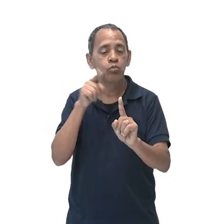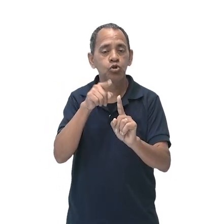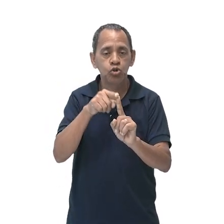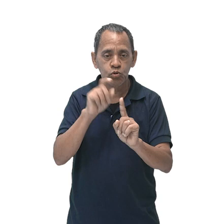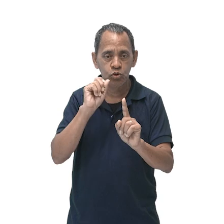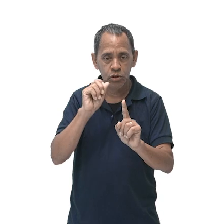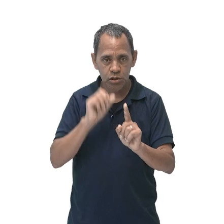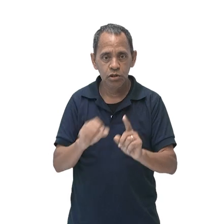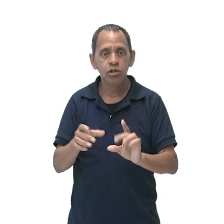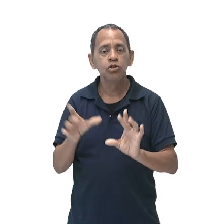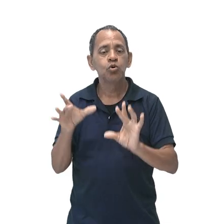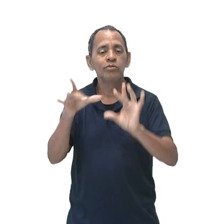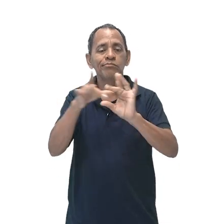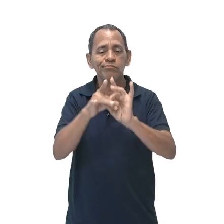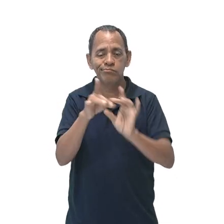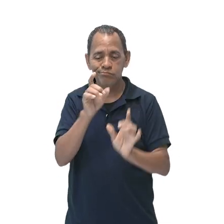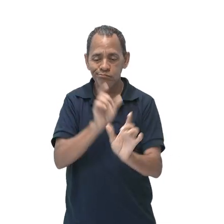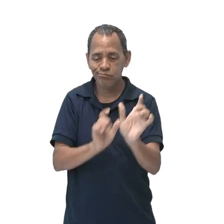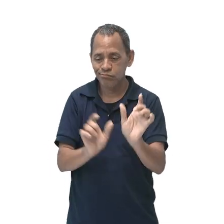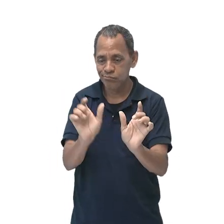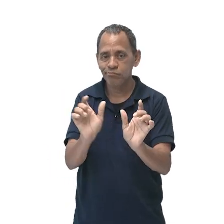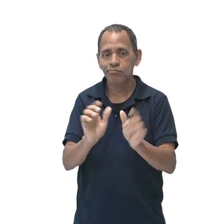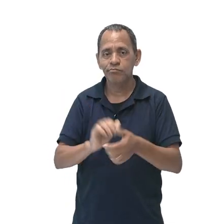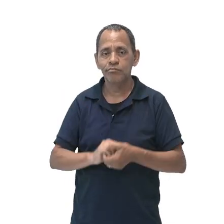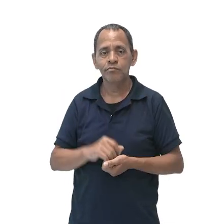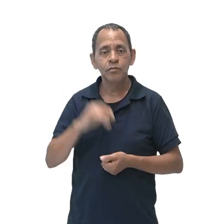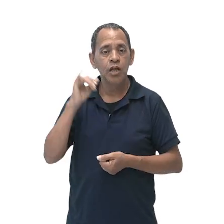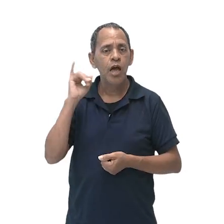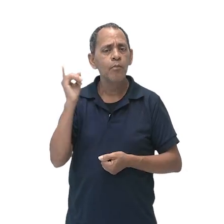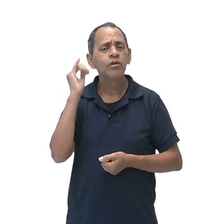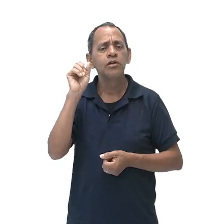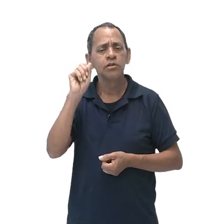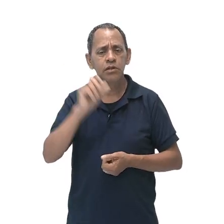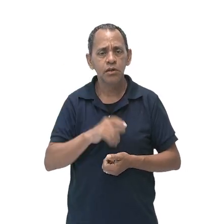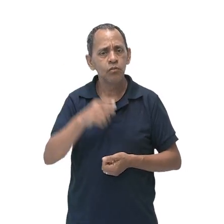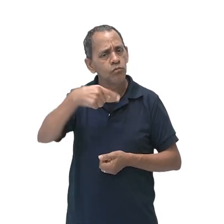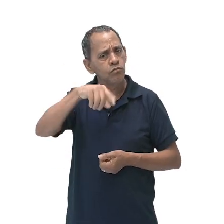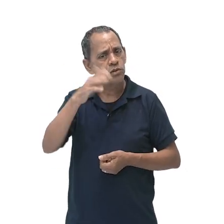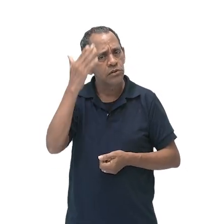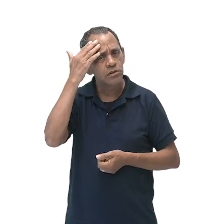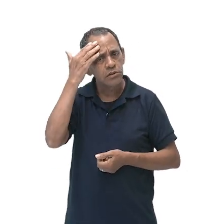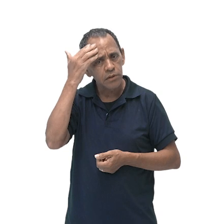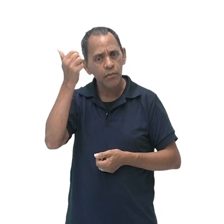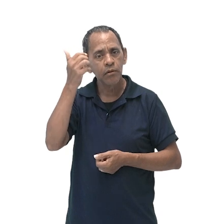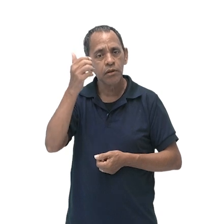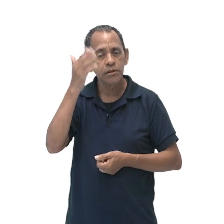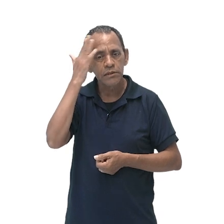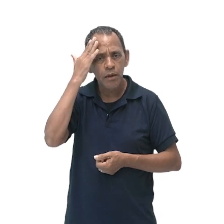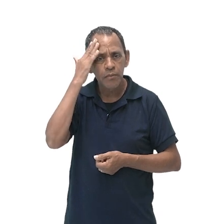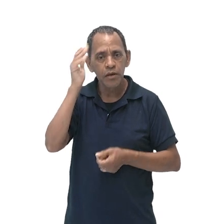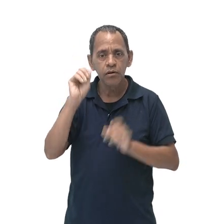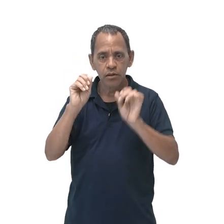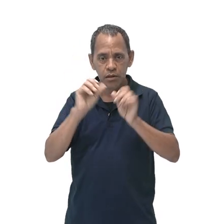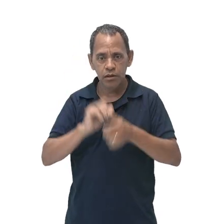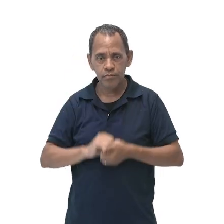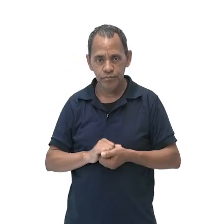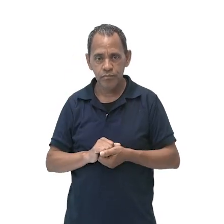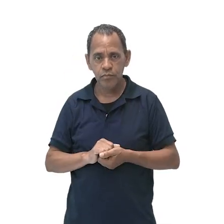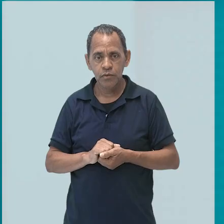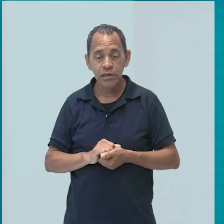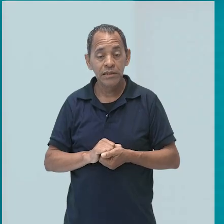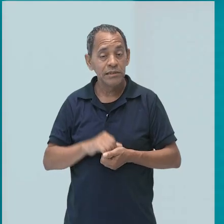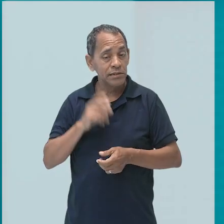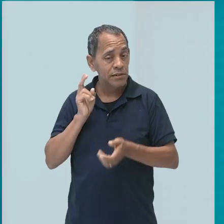palavras. Agora, é importante você saber de uma coisa, pessoal. Toda vez que eu tenho uma preposição que conecta